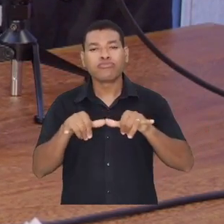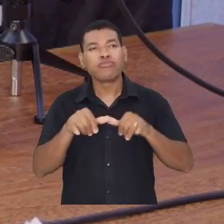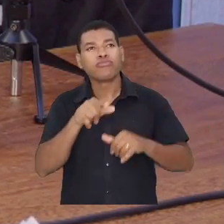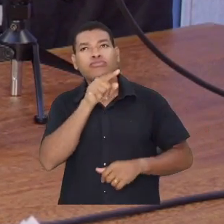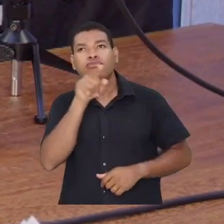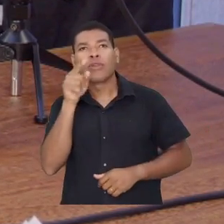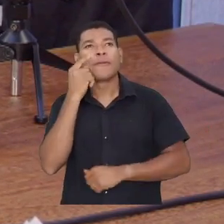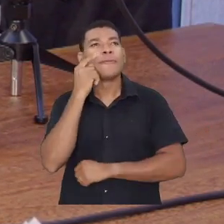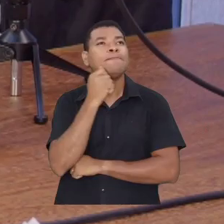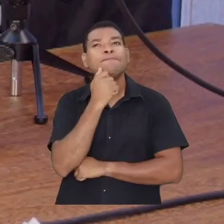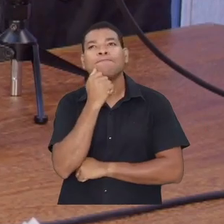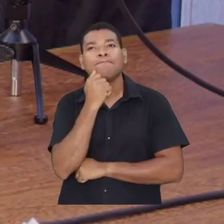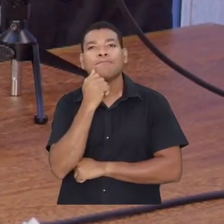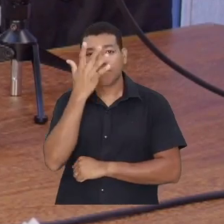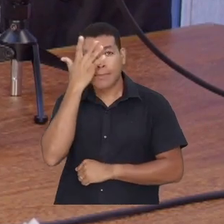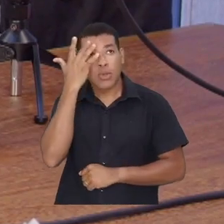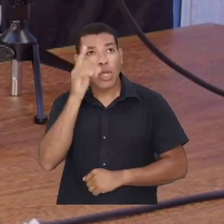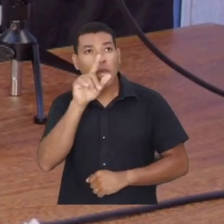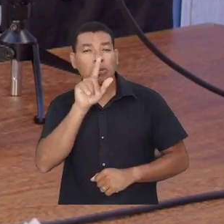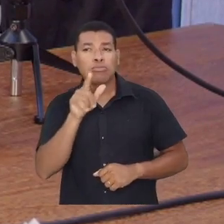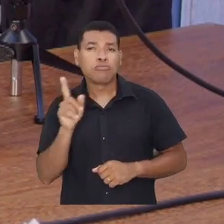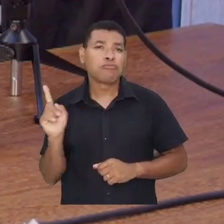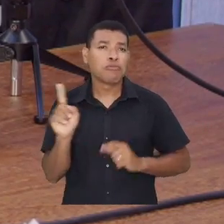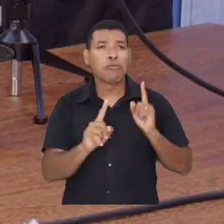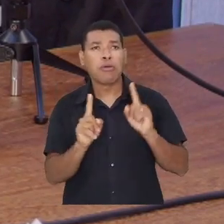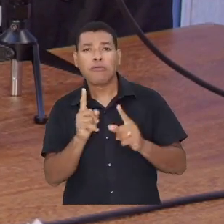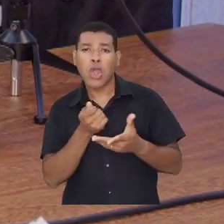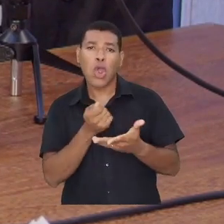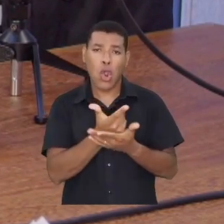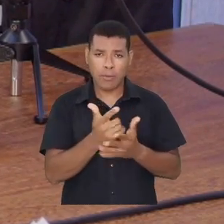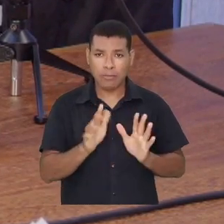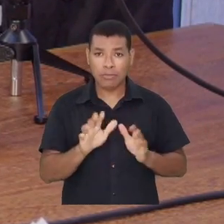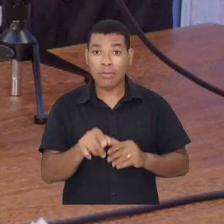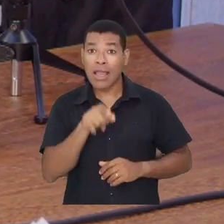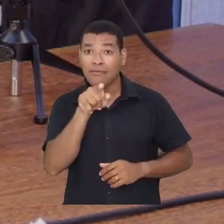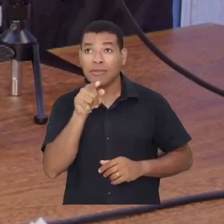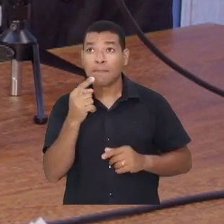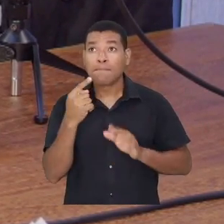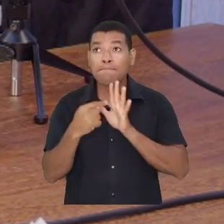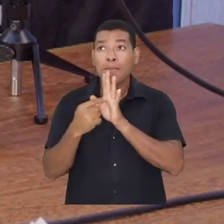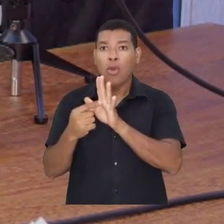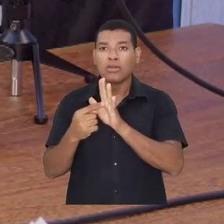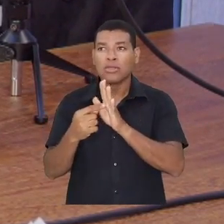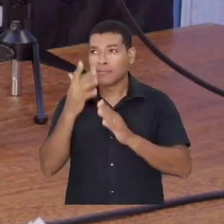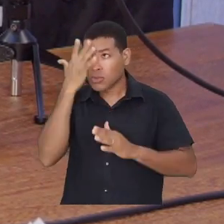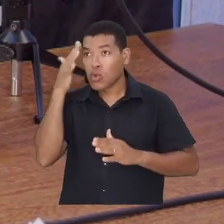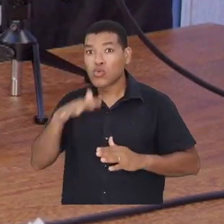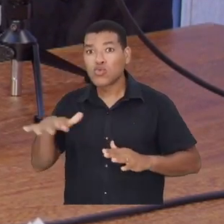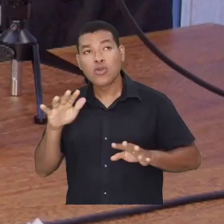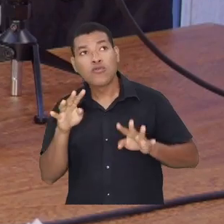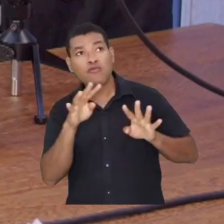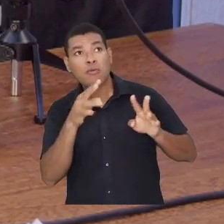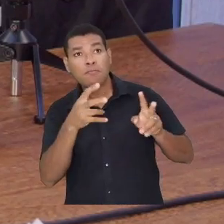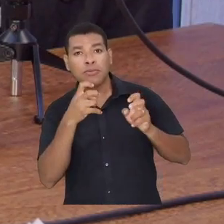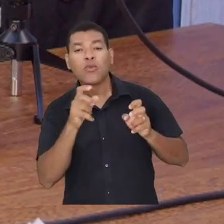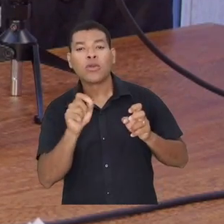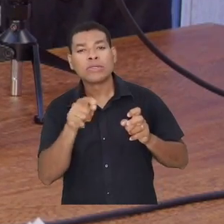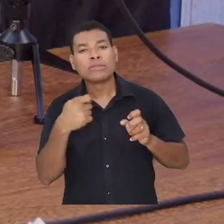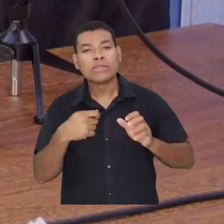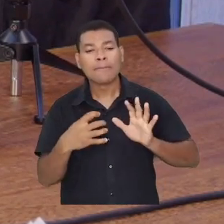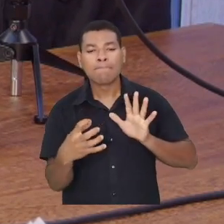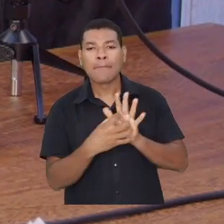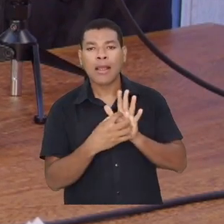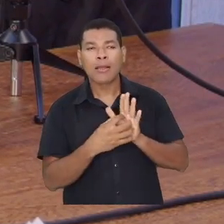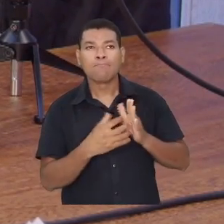mercado e ela está ali disponível para ser escolhida. Perfeito. Então, para você posicionar esse produto ali, o que, que isso envolve? Você saber de posicionamento de